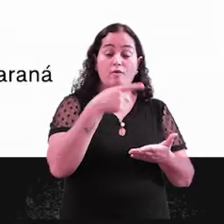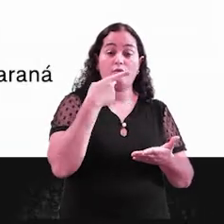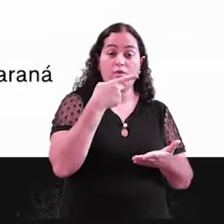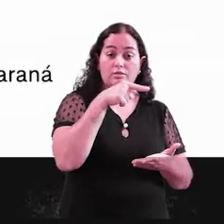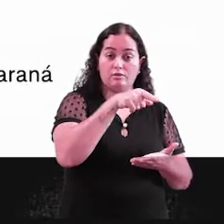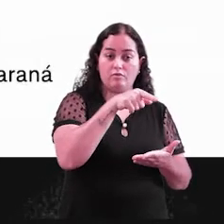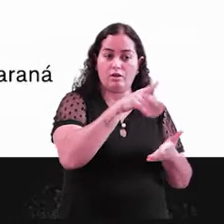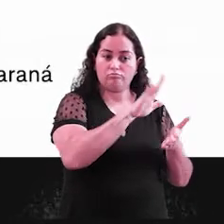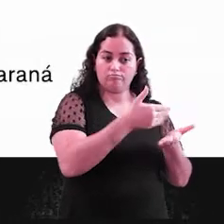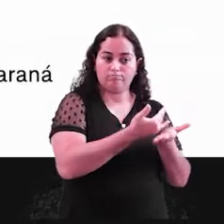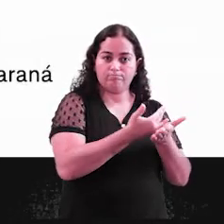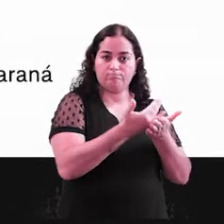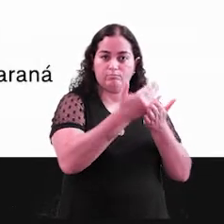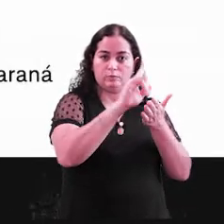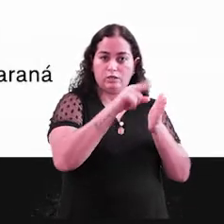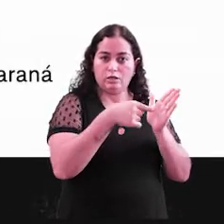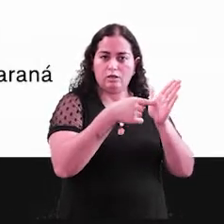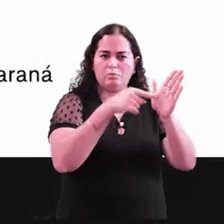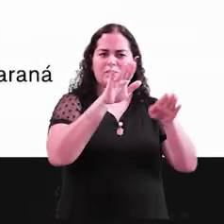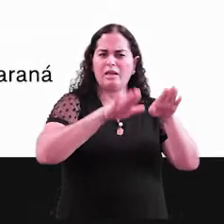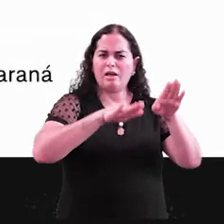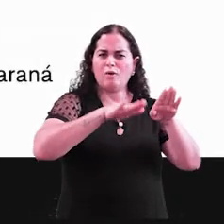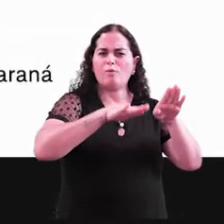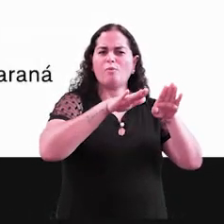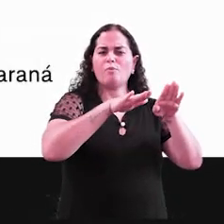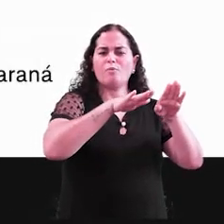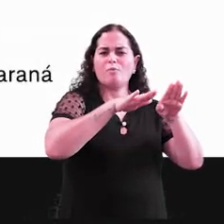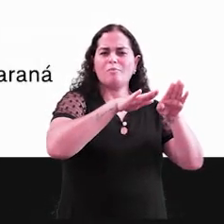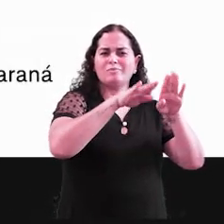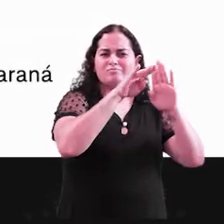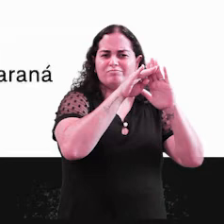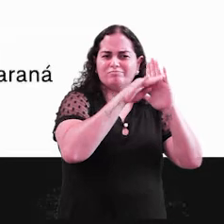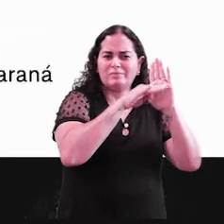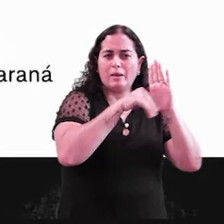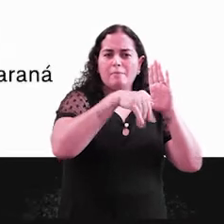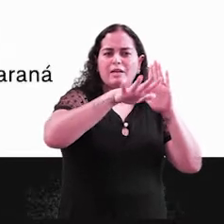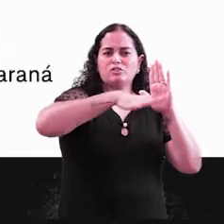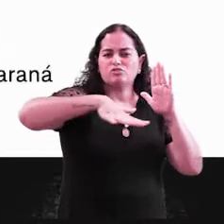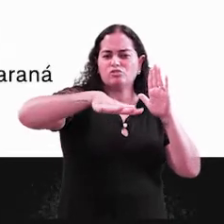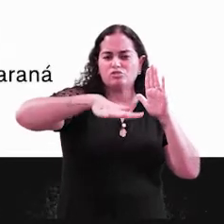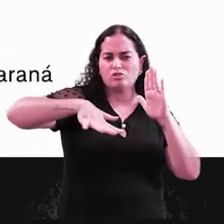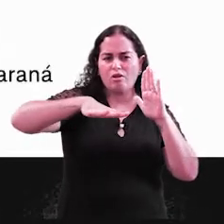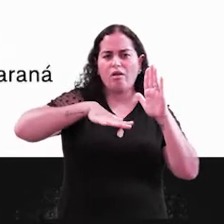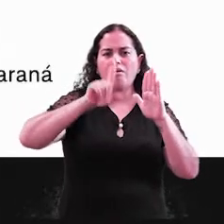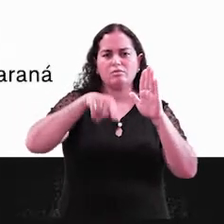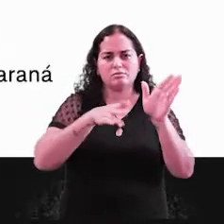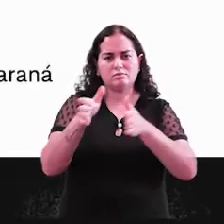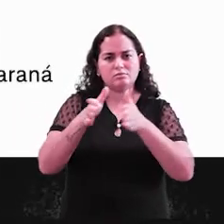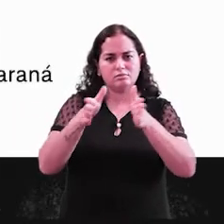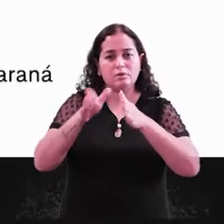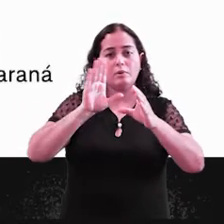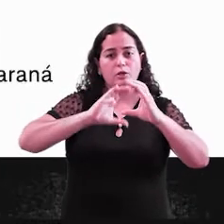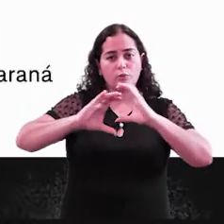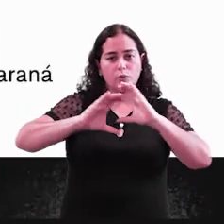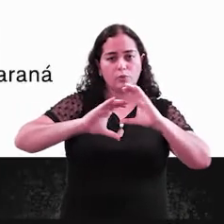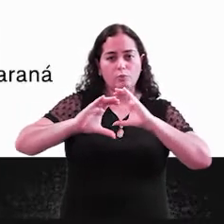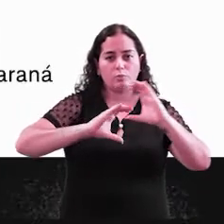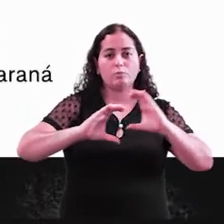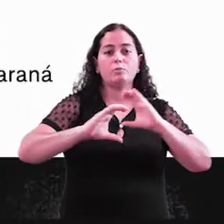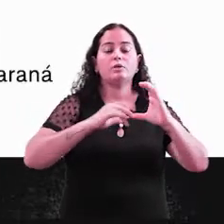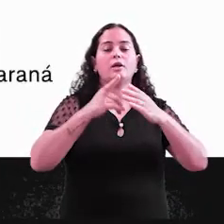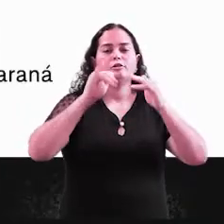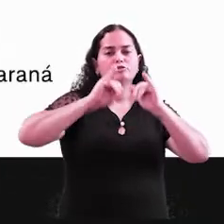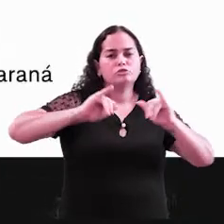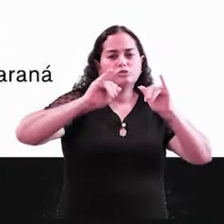fala inicial, apresentando alguns aspectos mais gerais em relação à acessibilidade comunicacional, a